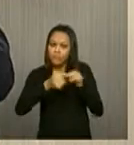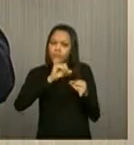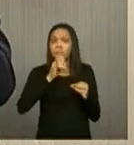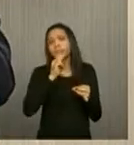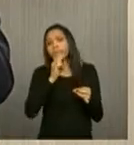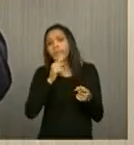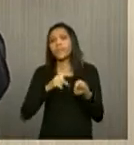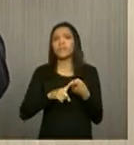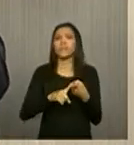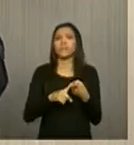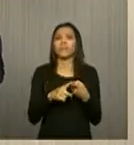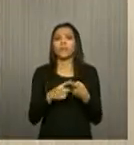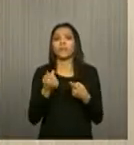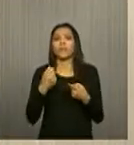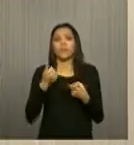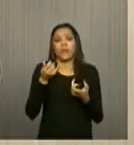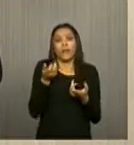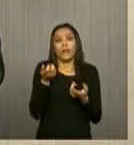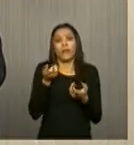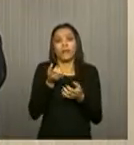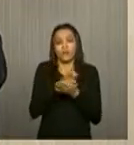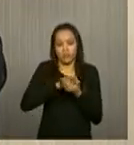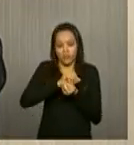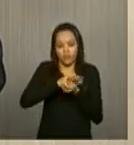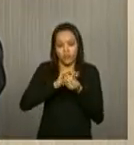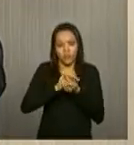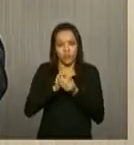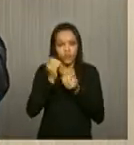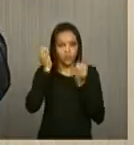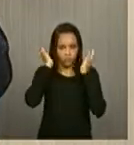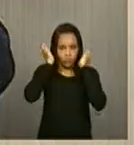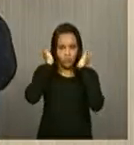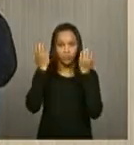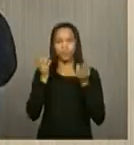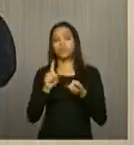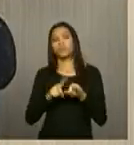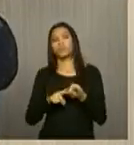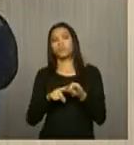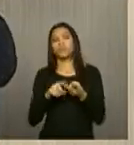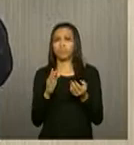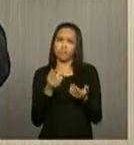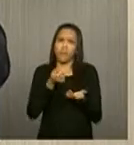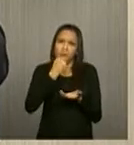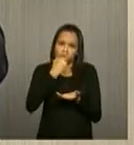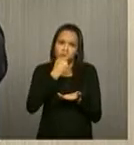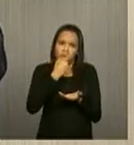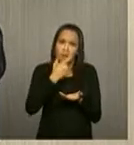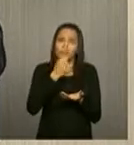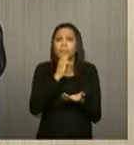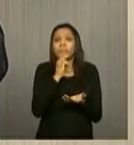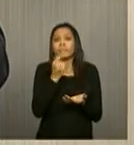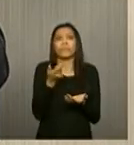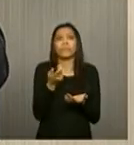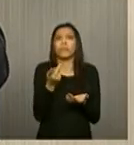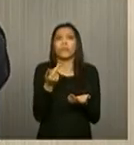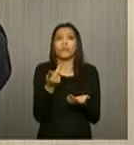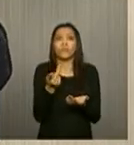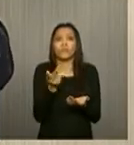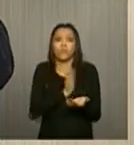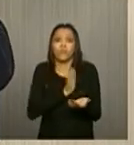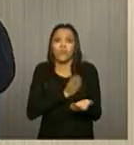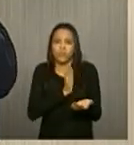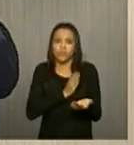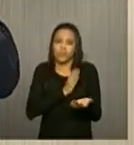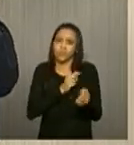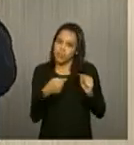como vestígios de xampus vestígios de medicamentos inclusive um deles medicamento típico para doença coronariana que